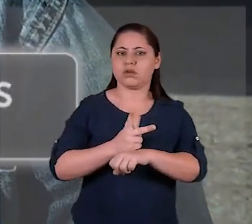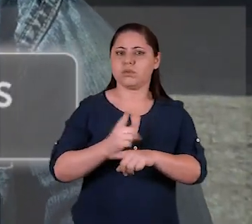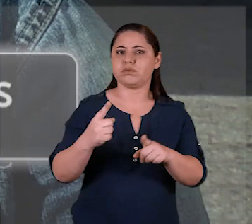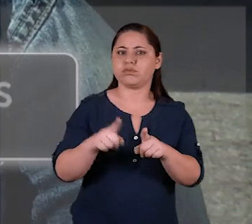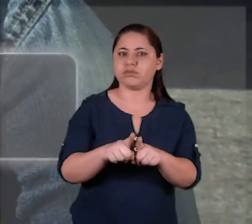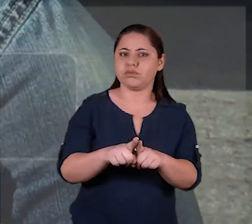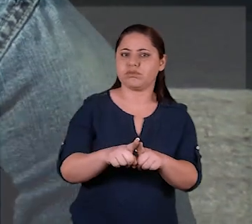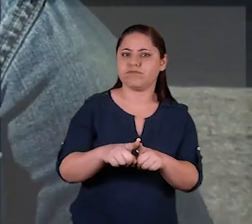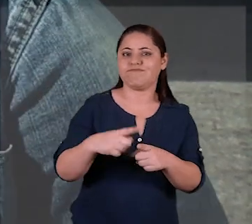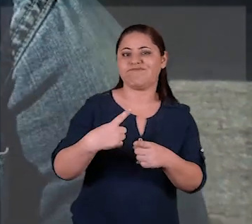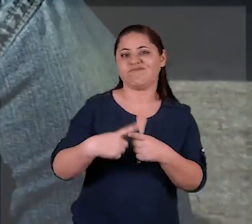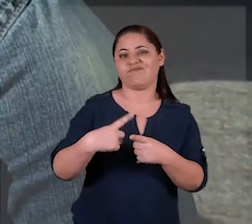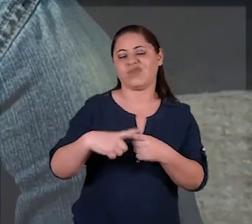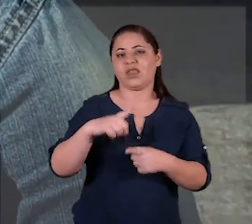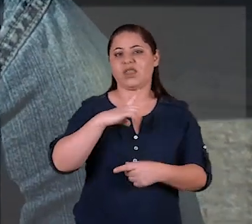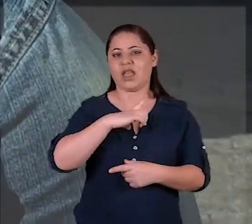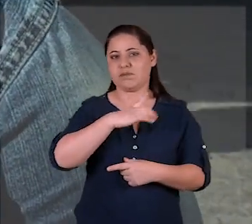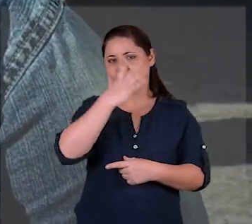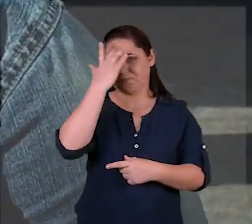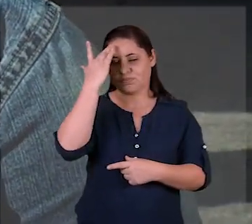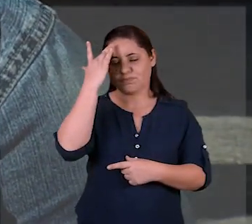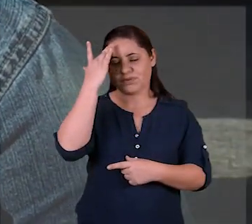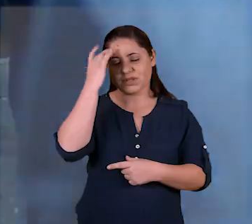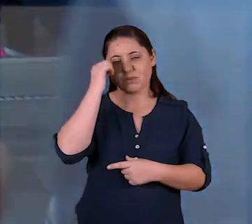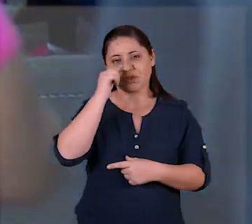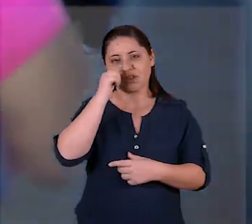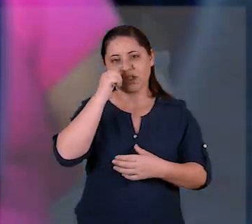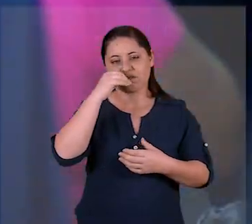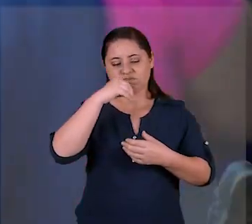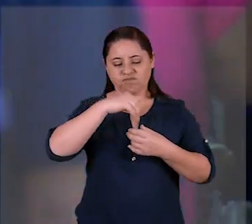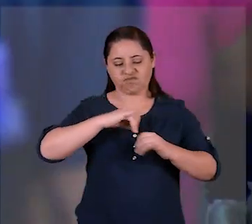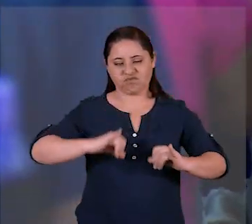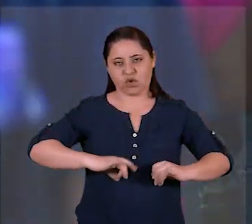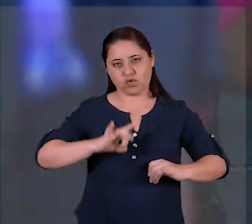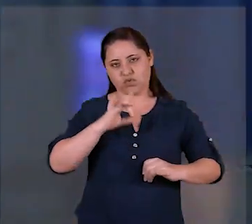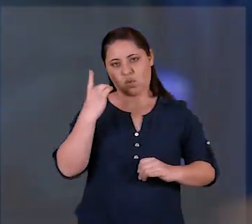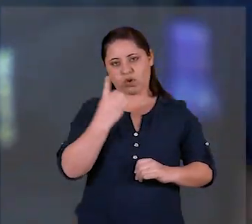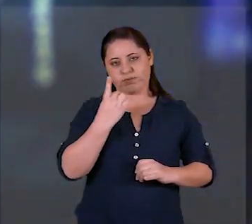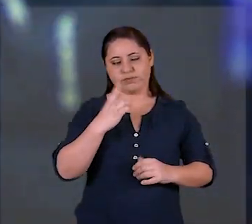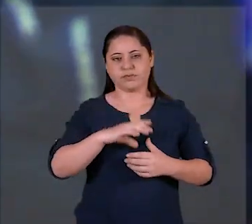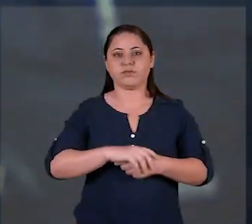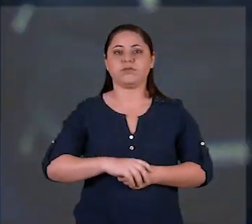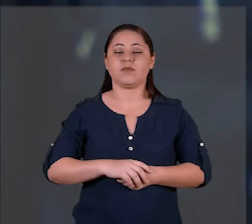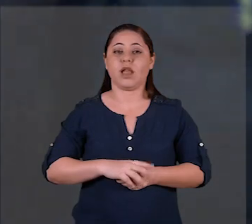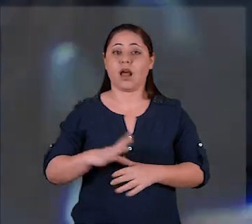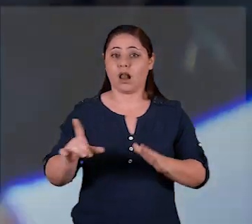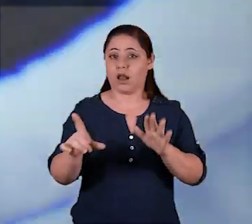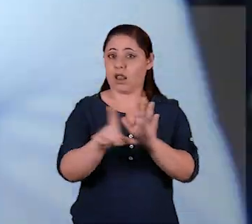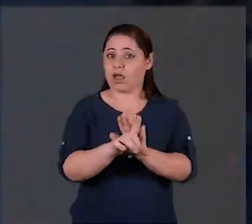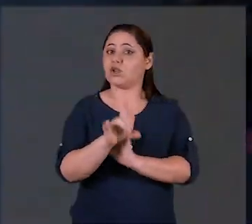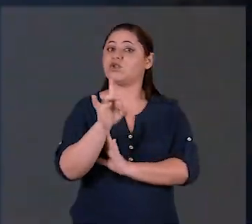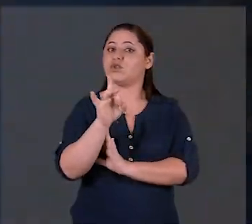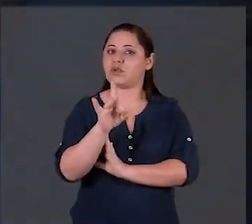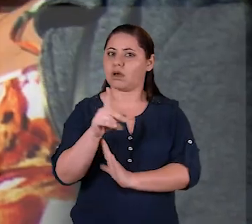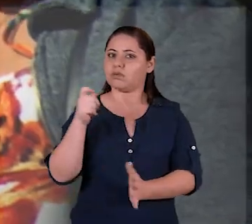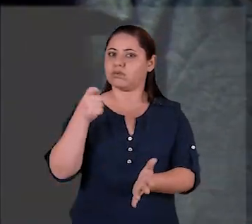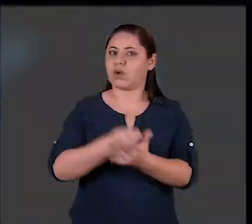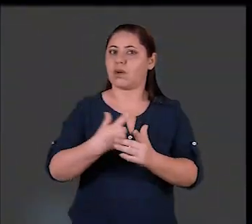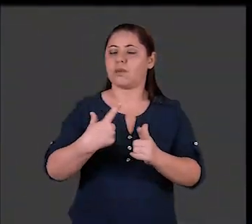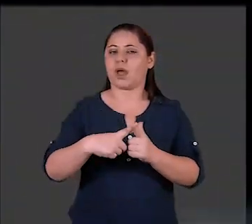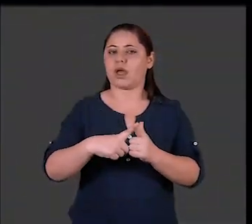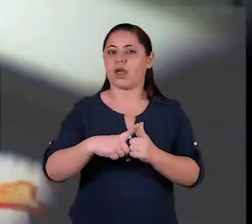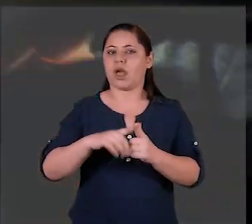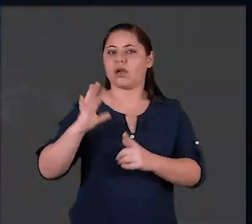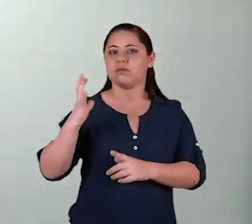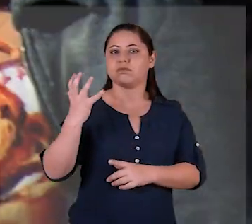tem muitas que guardam para elas mesmo. É importante lembrar que a lei só se faz valer porque foi inspirada em